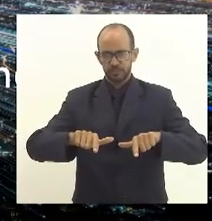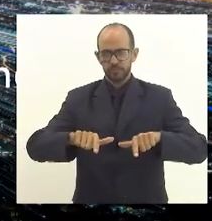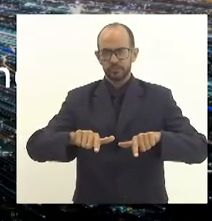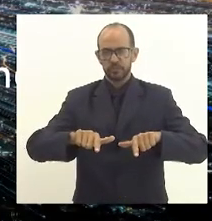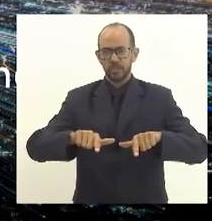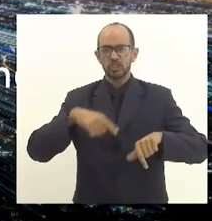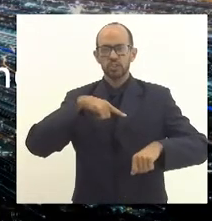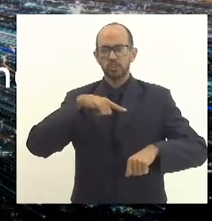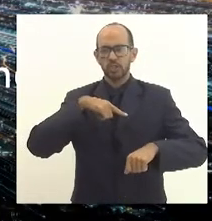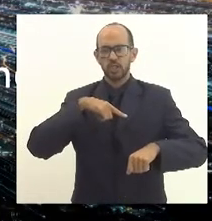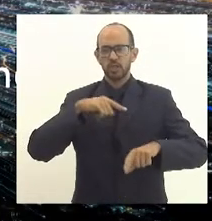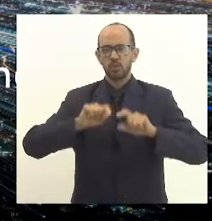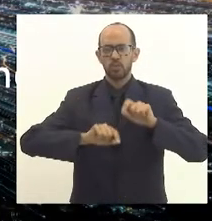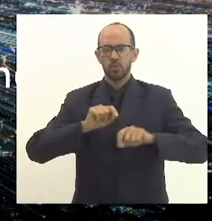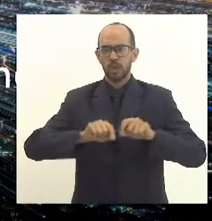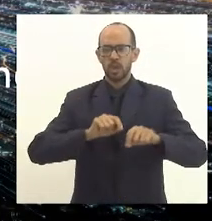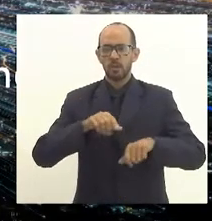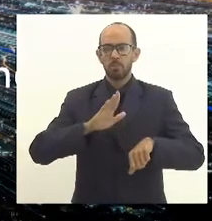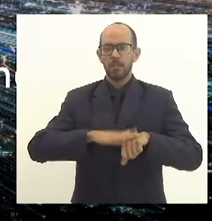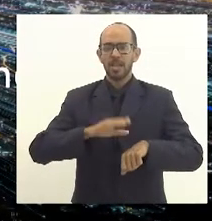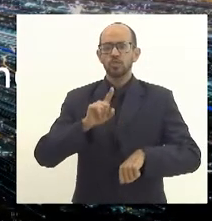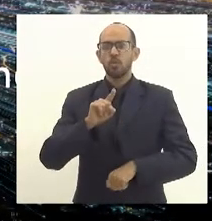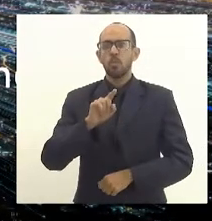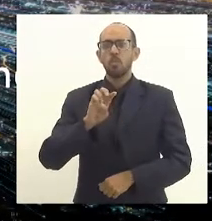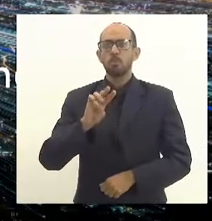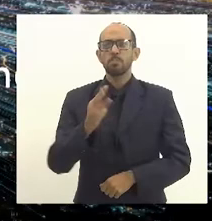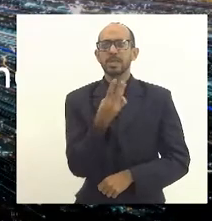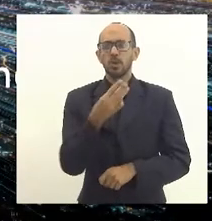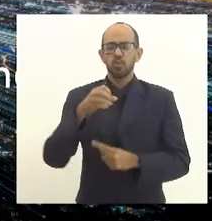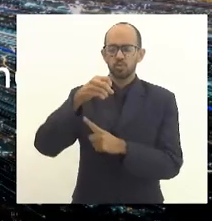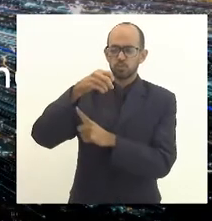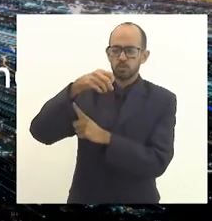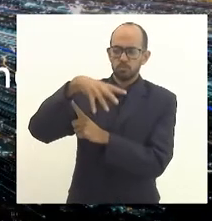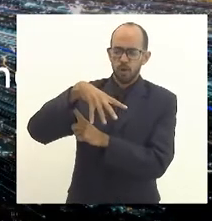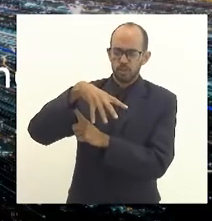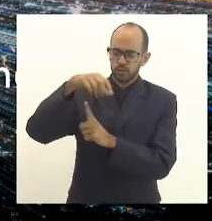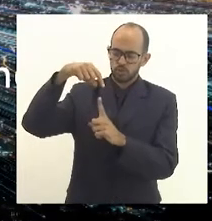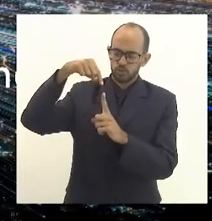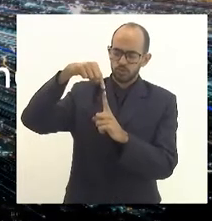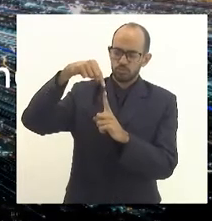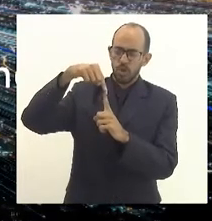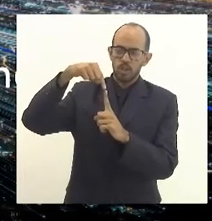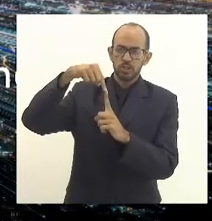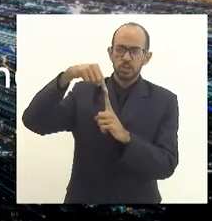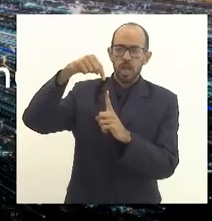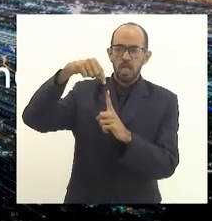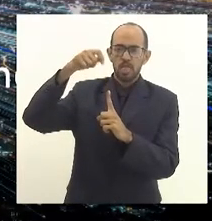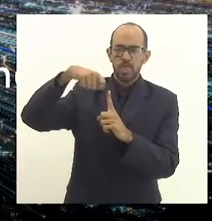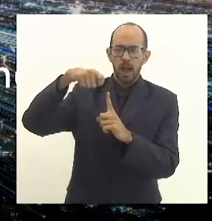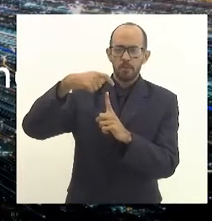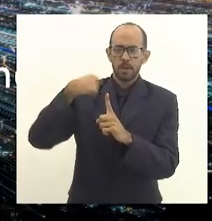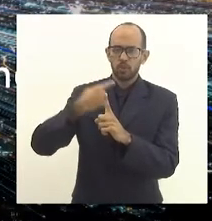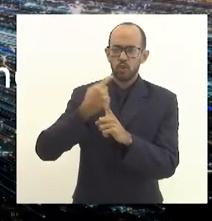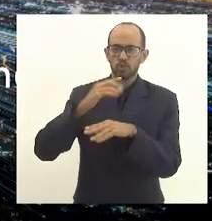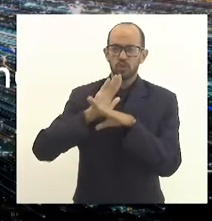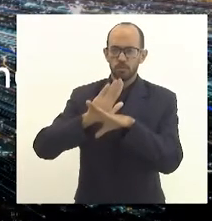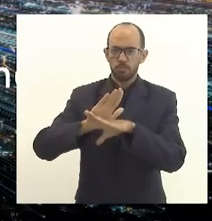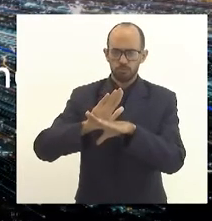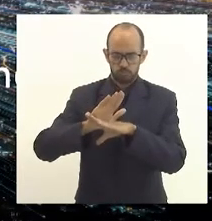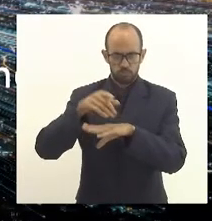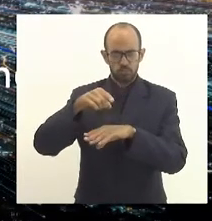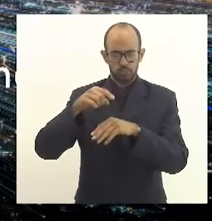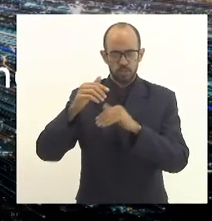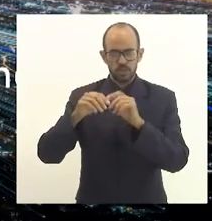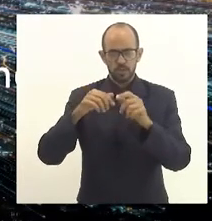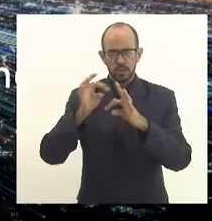disponibilidade mais de 1 milhão de postes, né? E essa, a gente entende que essa pode ser a nossa contribuição nesse processo, né?